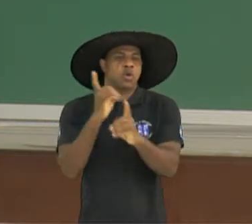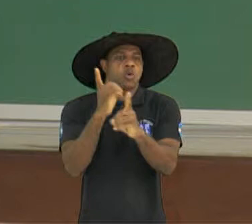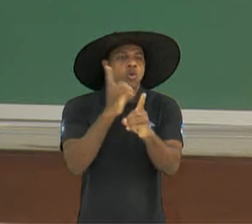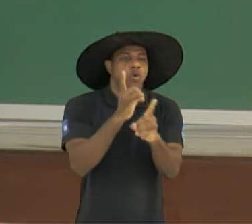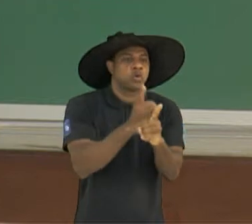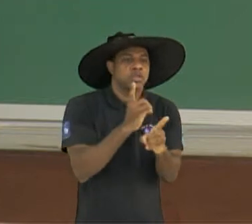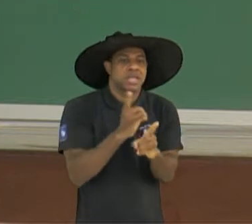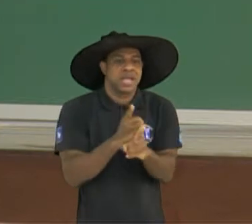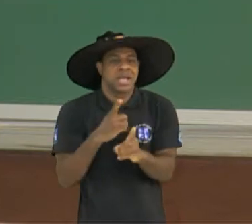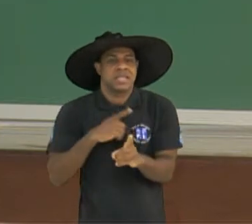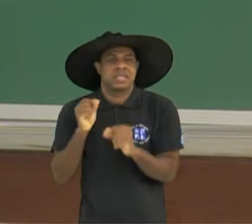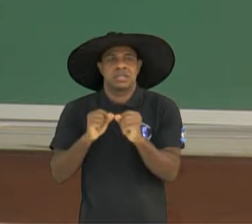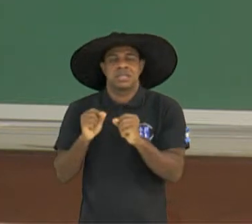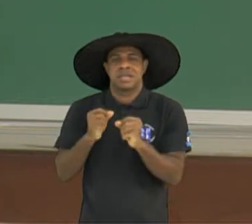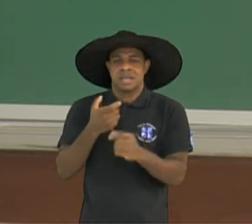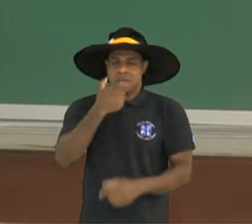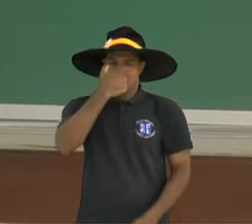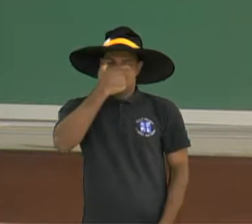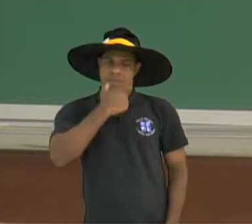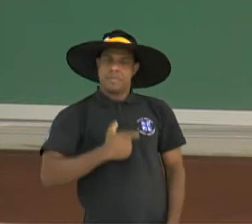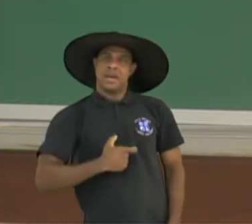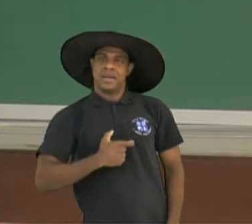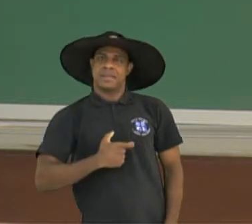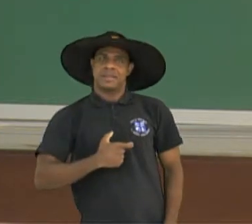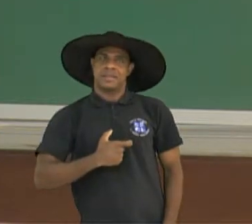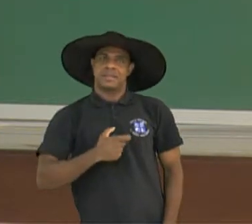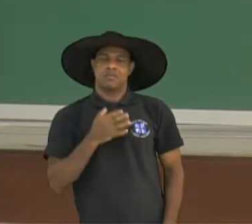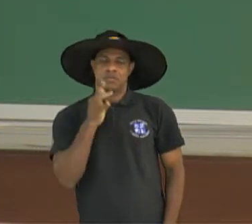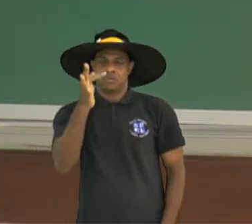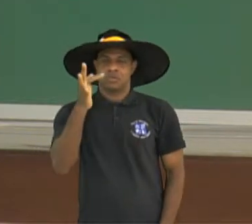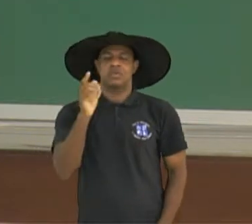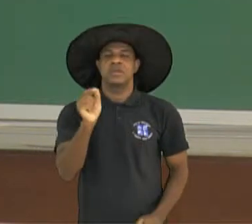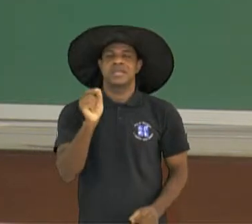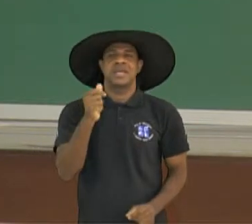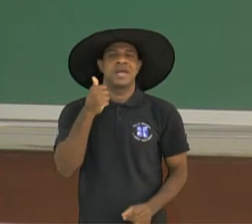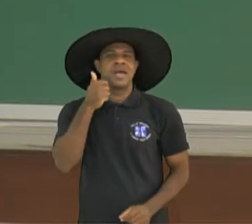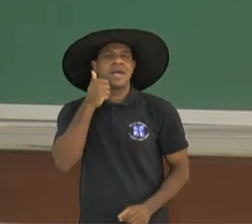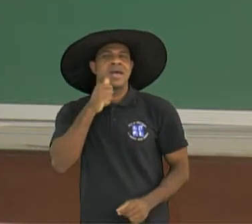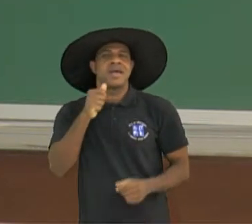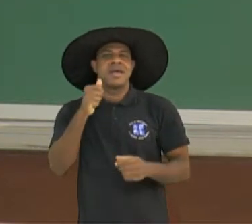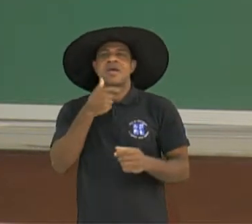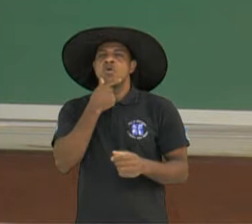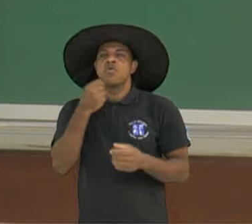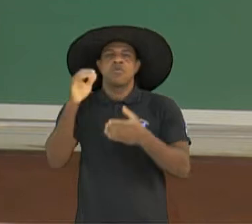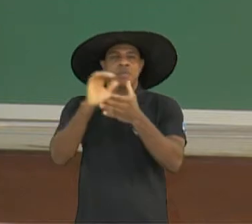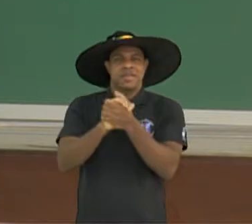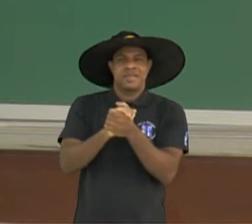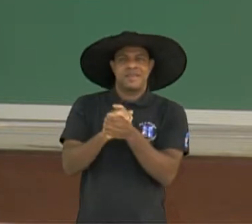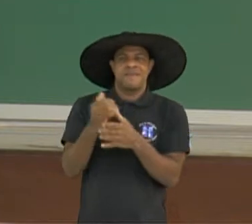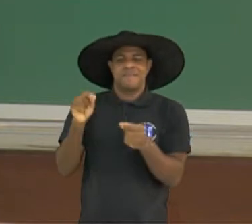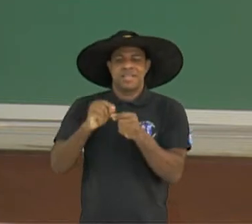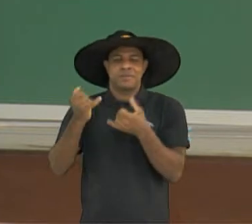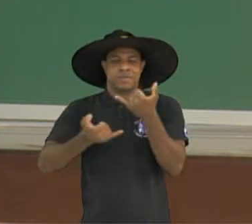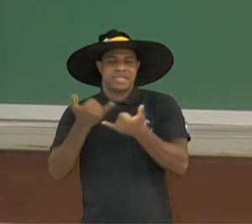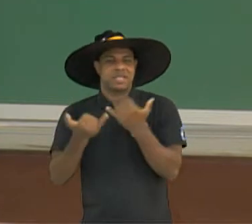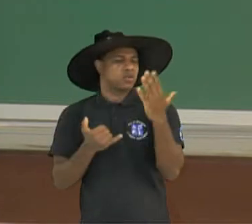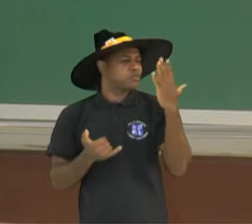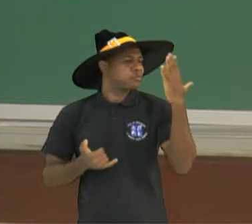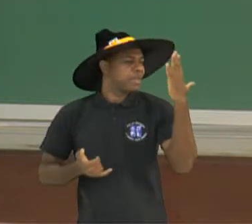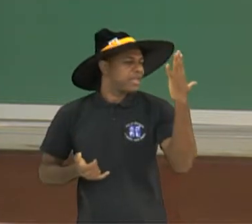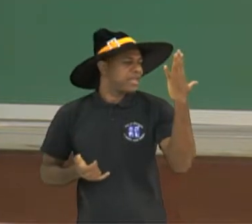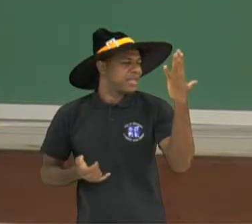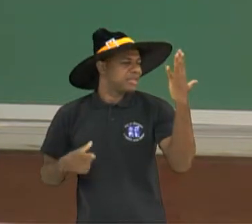ter uma noção da aparência dos seus futuros maridos fazendo brincadeiras com espelhos ou com